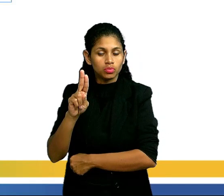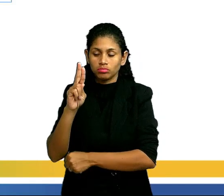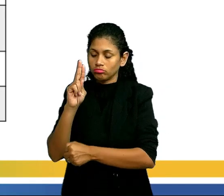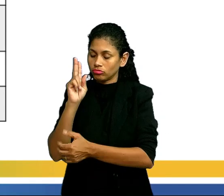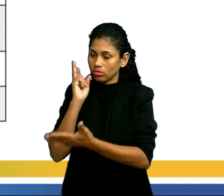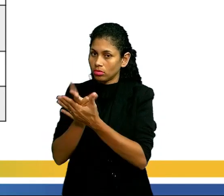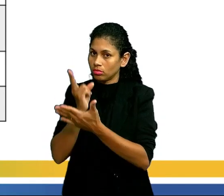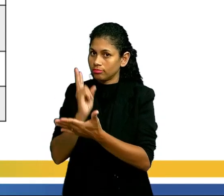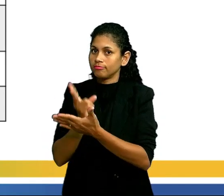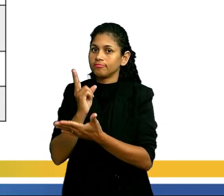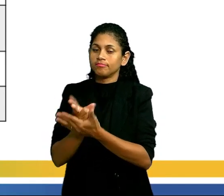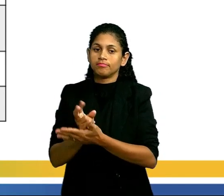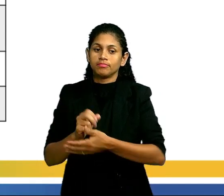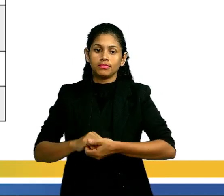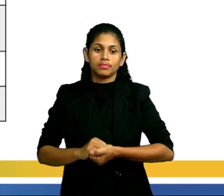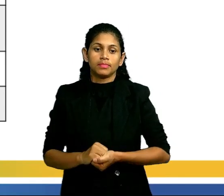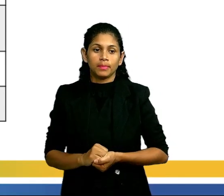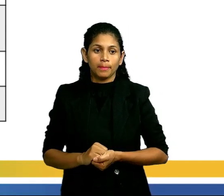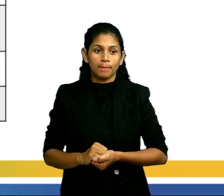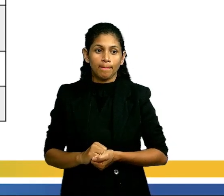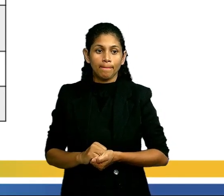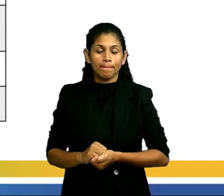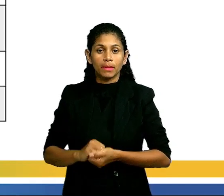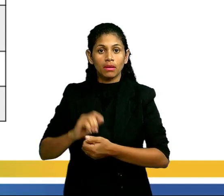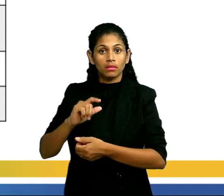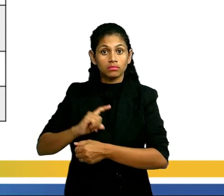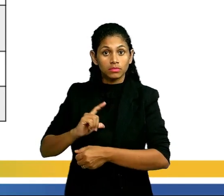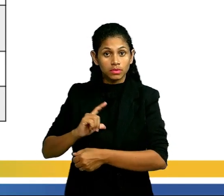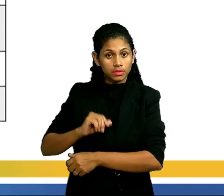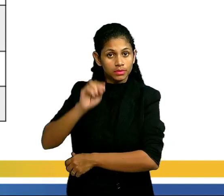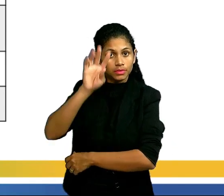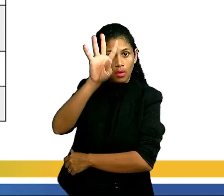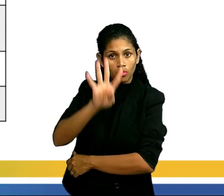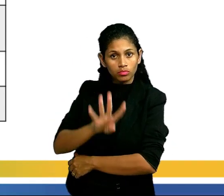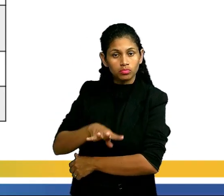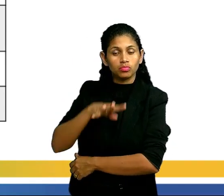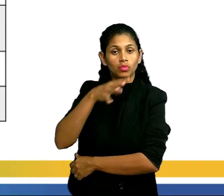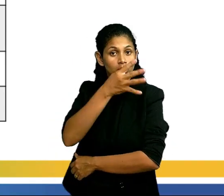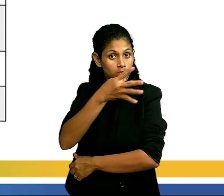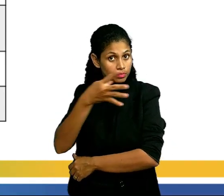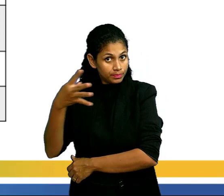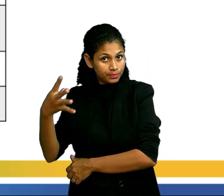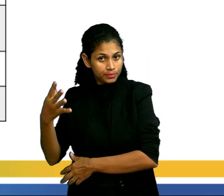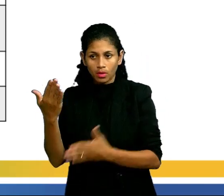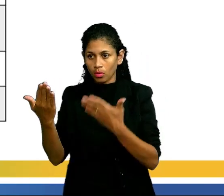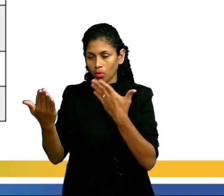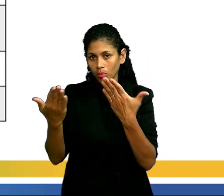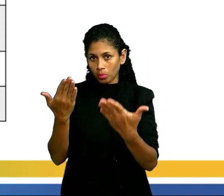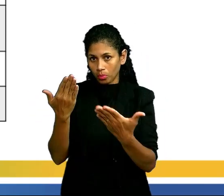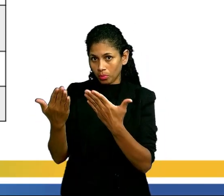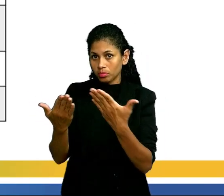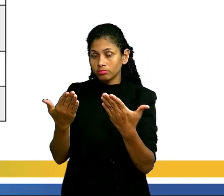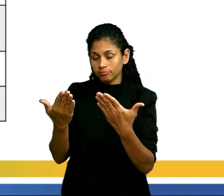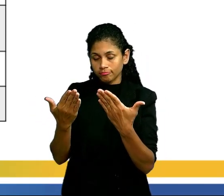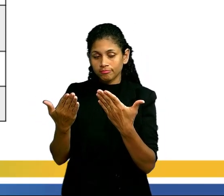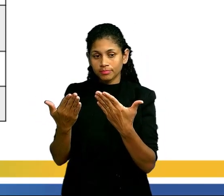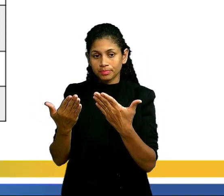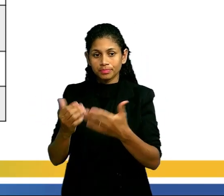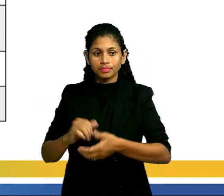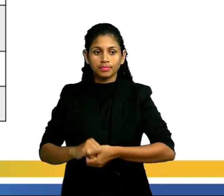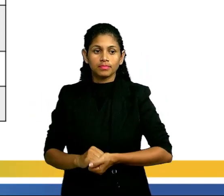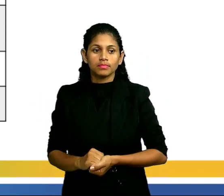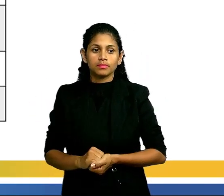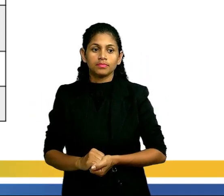tá? Então, aqui está um quadro fazendo a comparação entre esses dois tipos de imunizante,